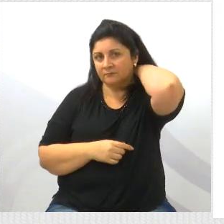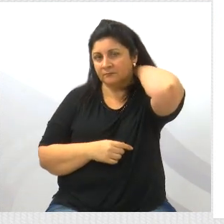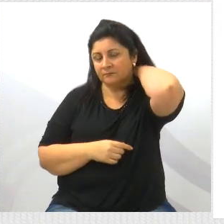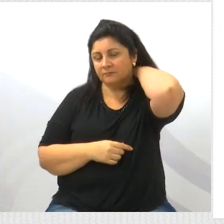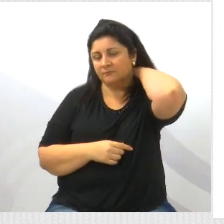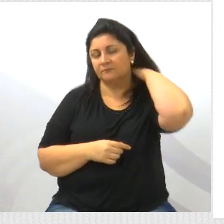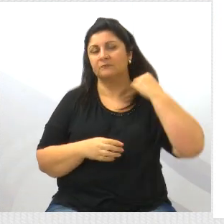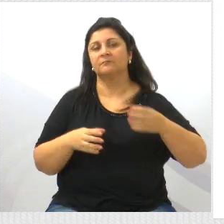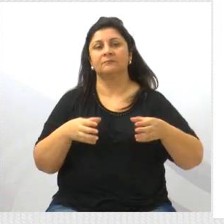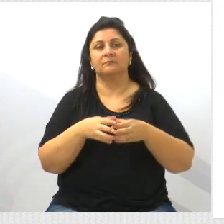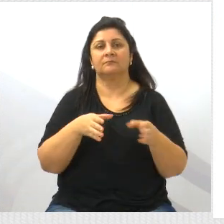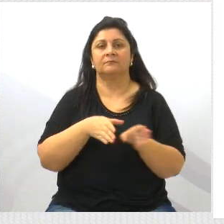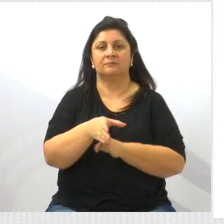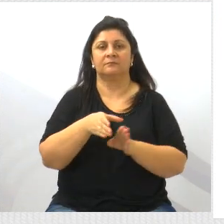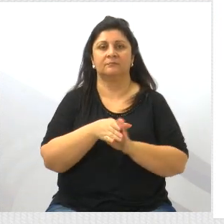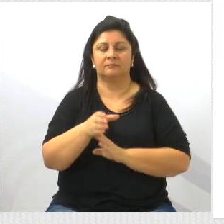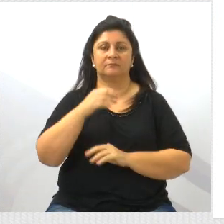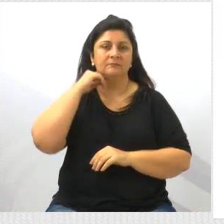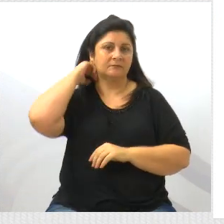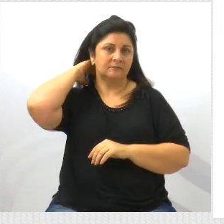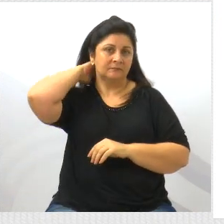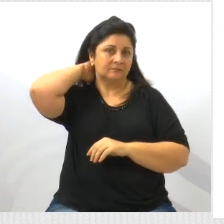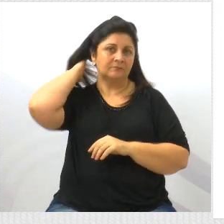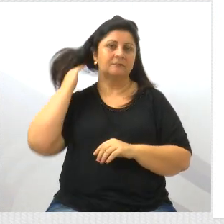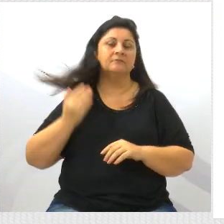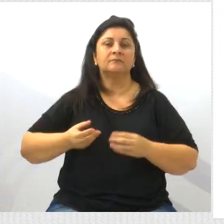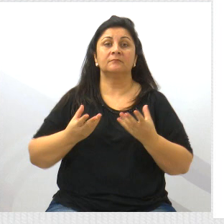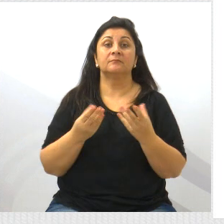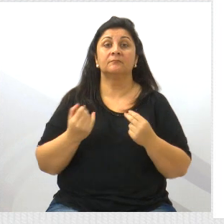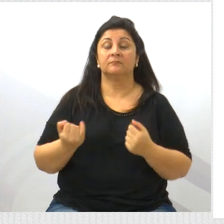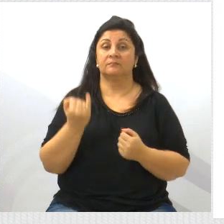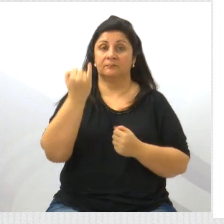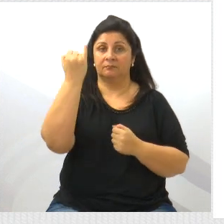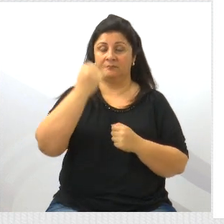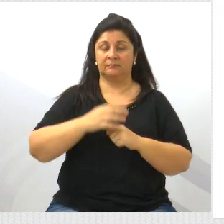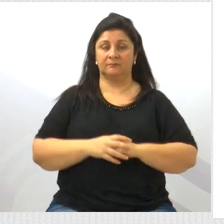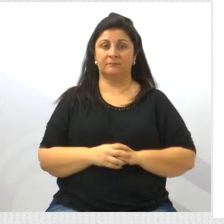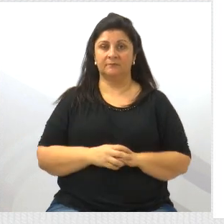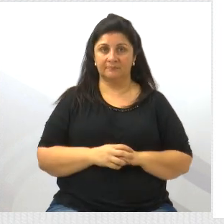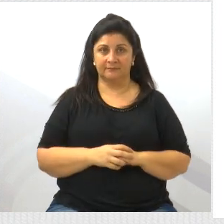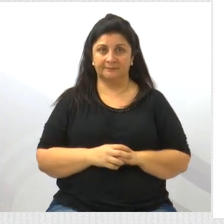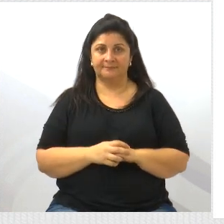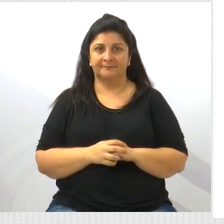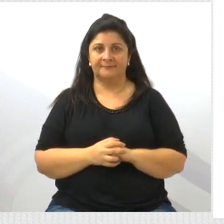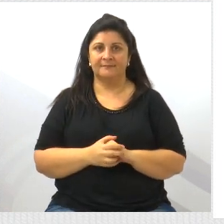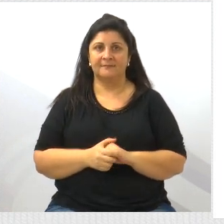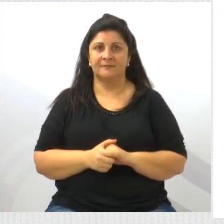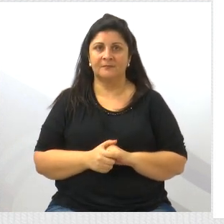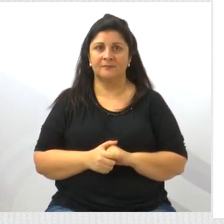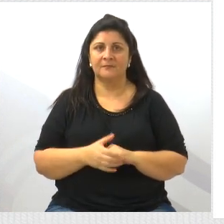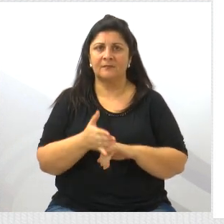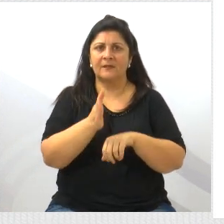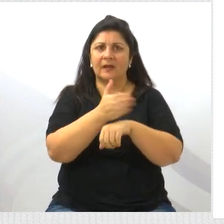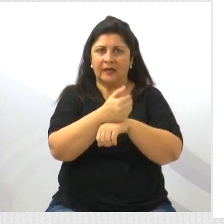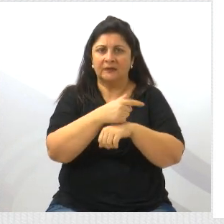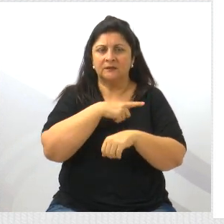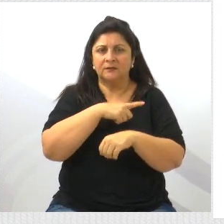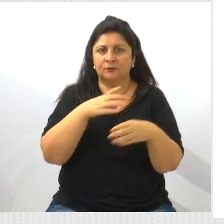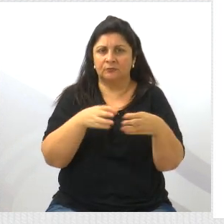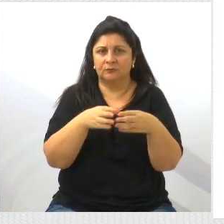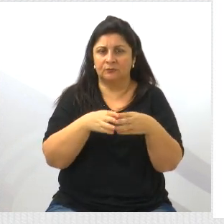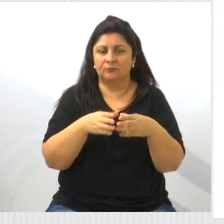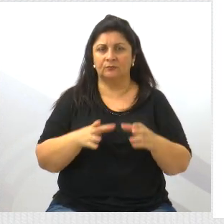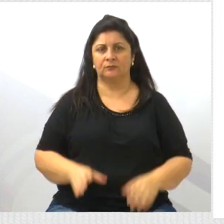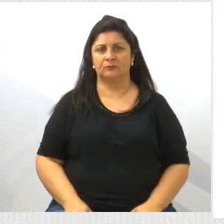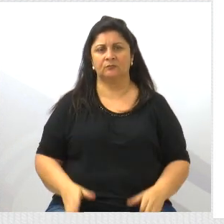O Conselho, ele é muito importante. Ele tinha uma formação anterior, que ela